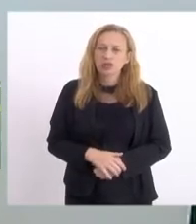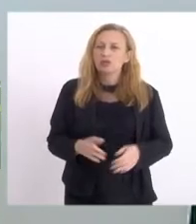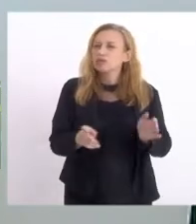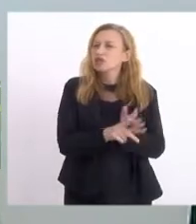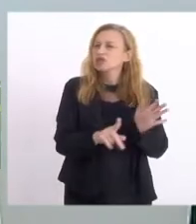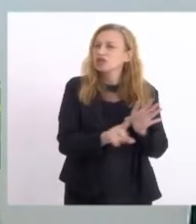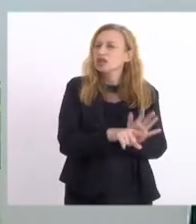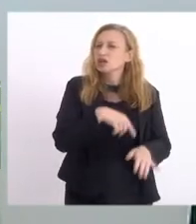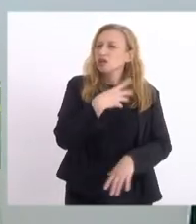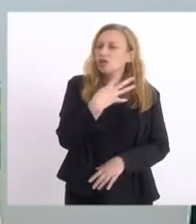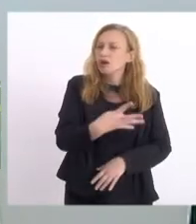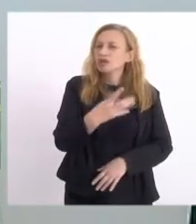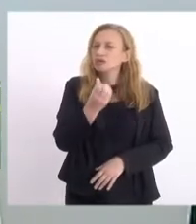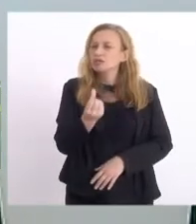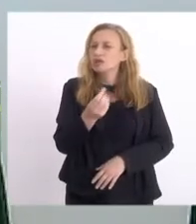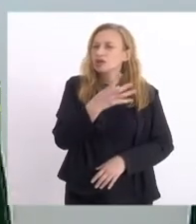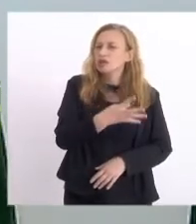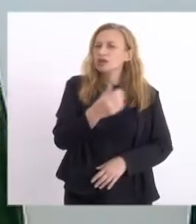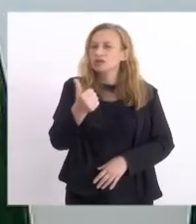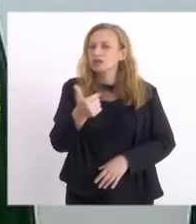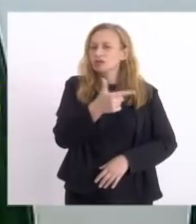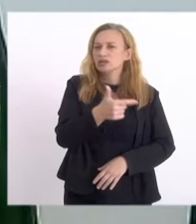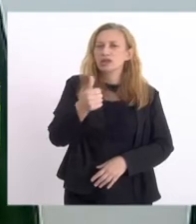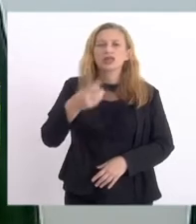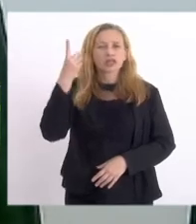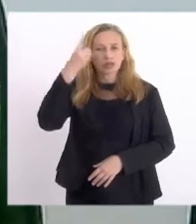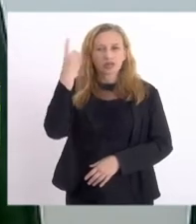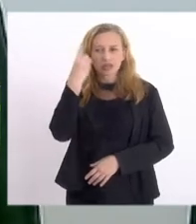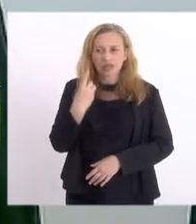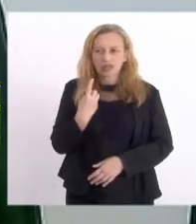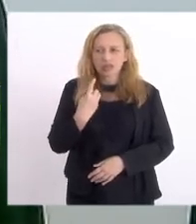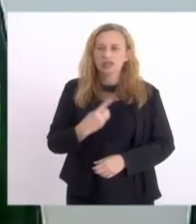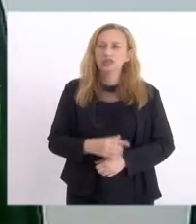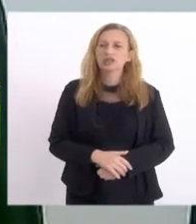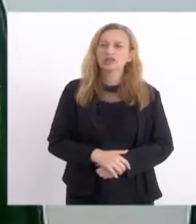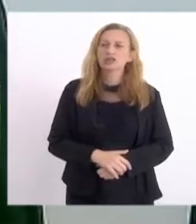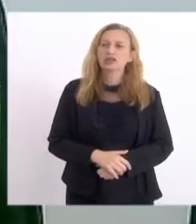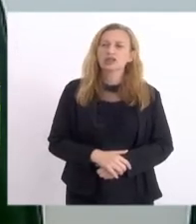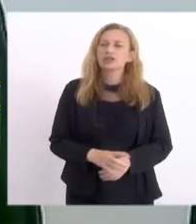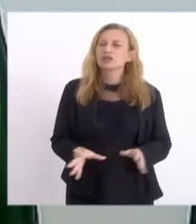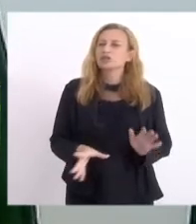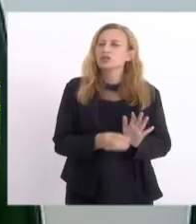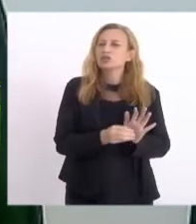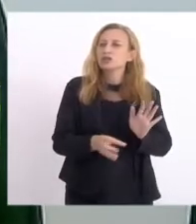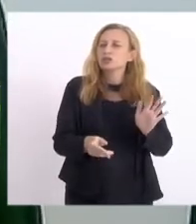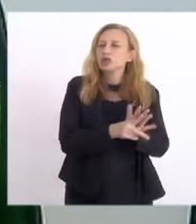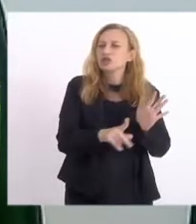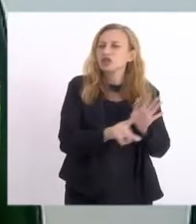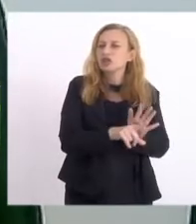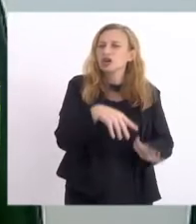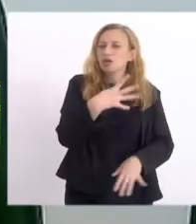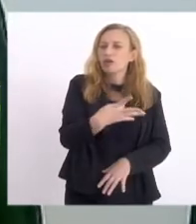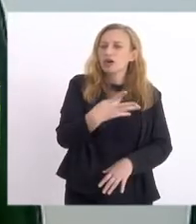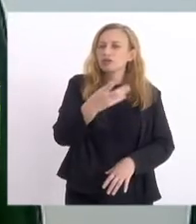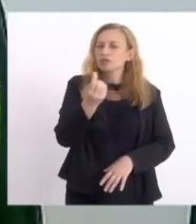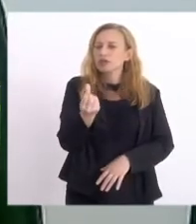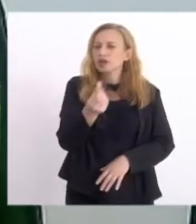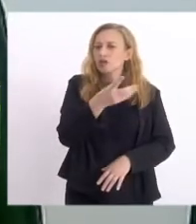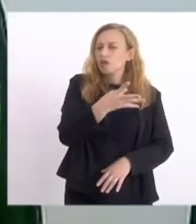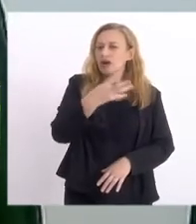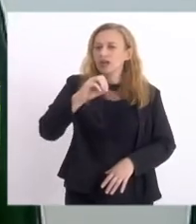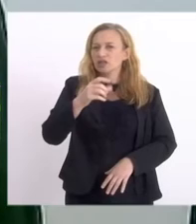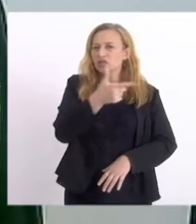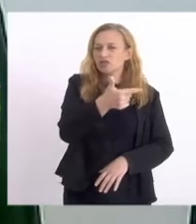de lei 4641-2021, autoria da deputada Dani Monteiro. Parecer é pela anexação do projeto de lei